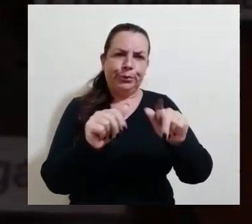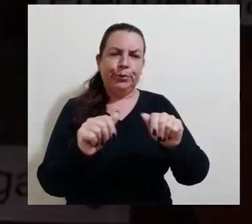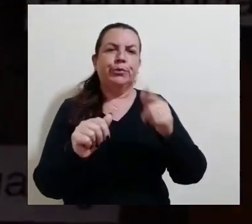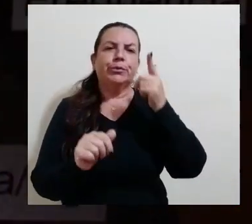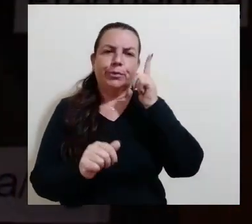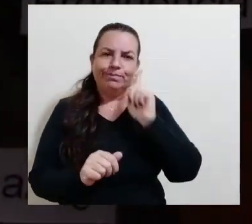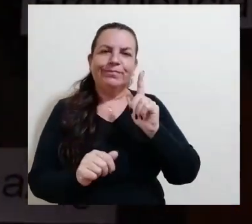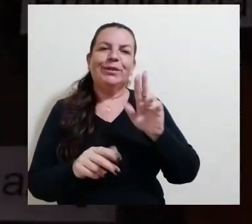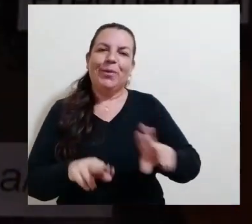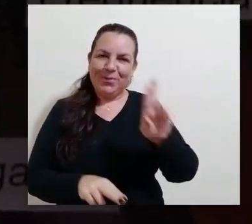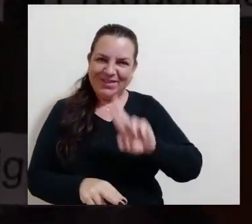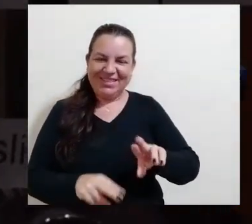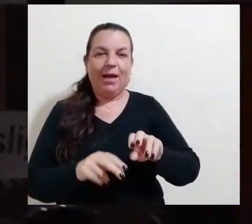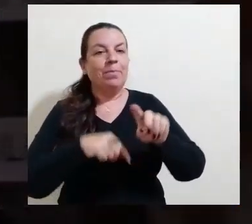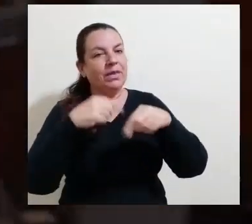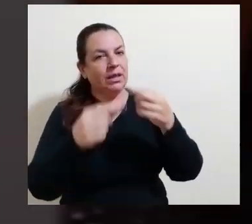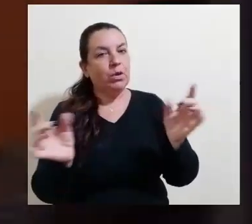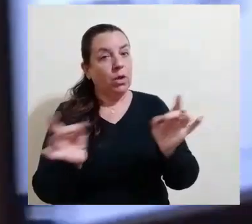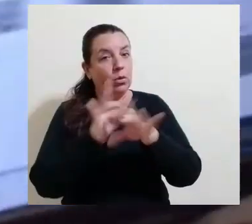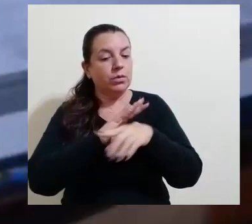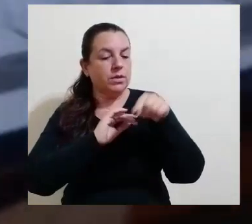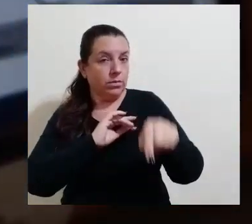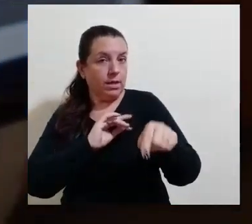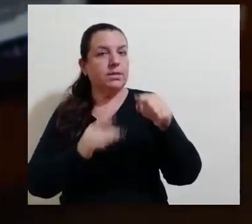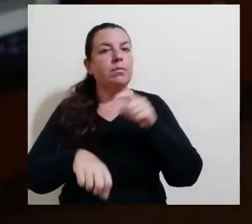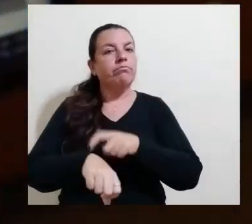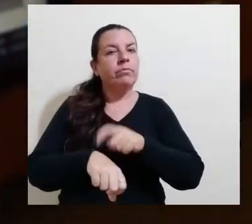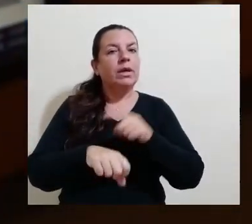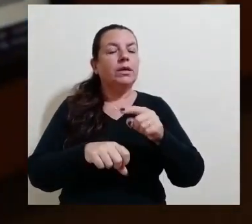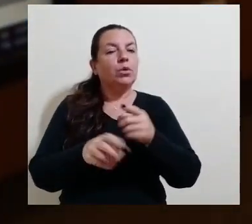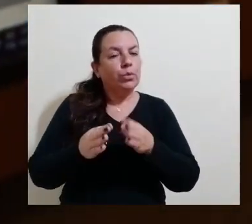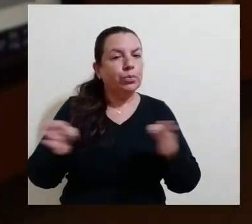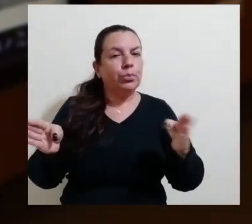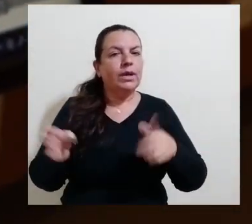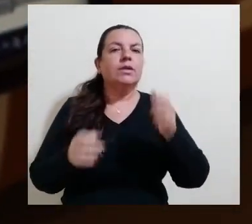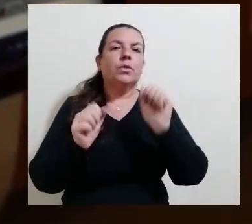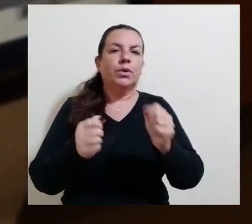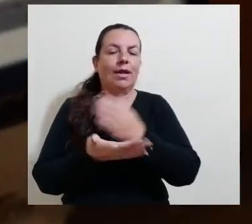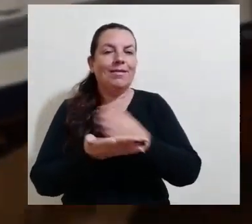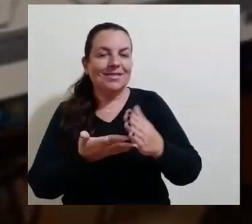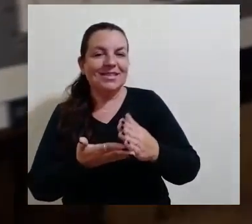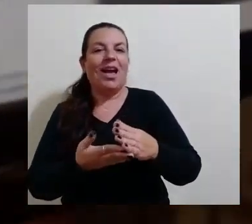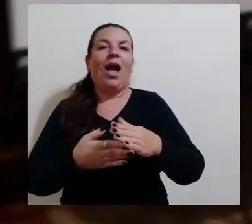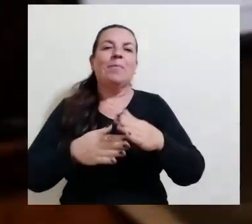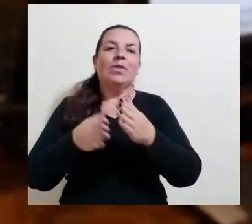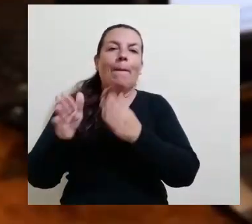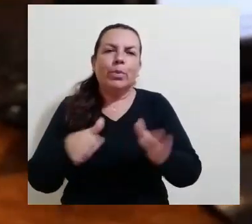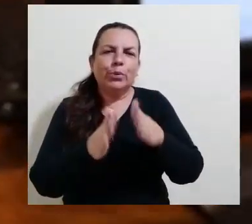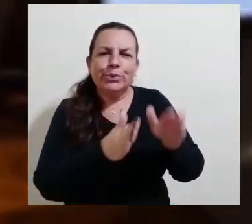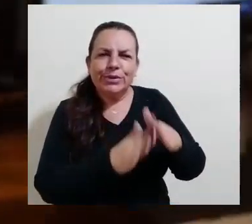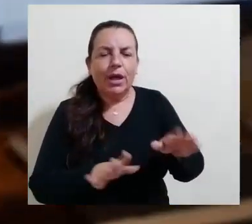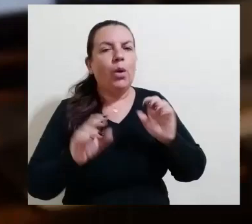pelos órgãos e autoridades competentes depois da conclusão dessa etapa é que eles vão poder ser de fato iniciados na